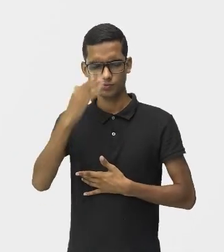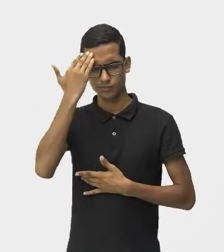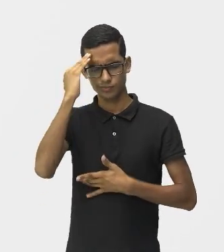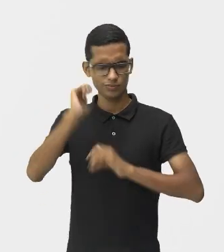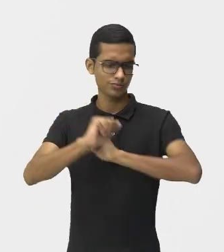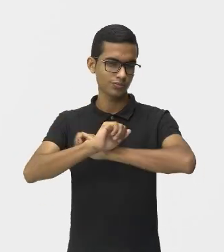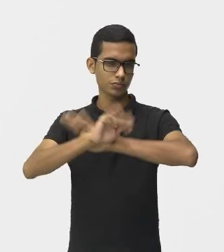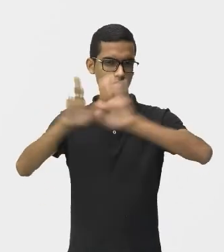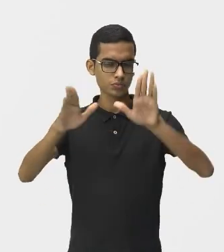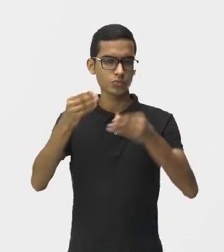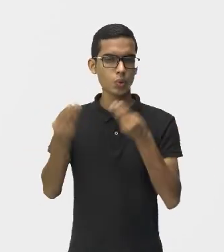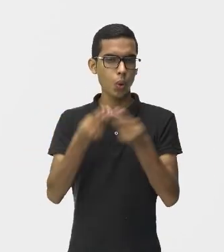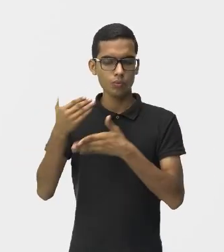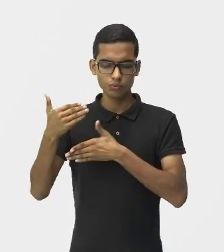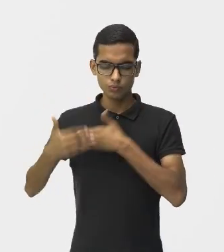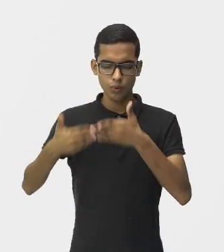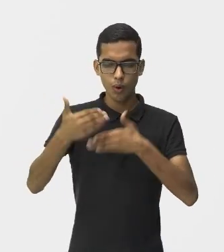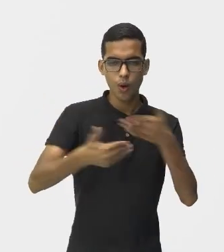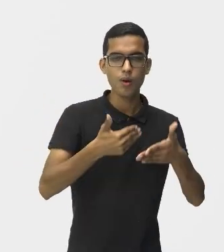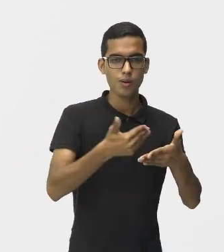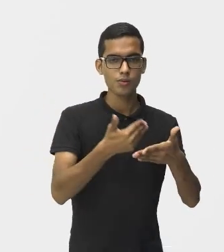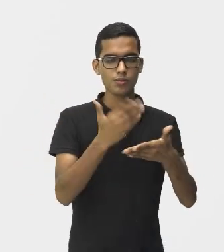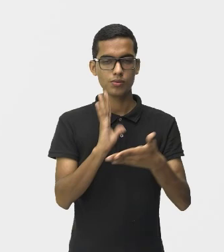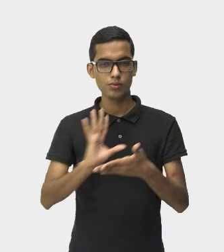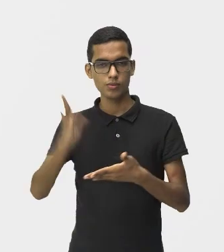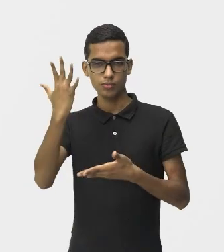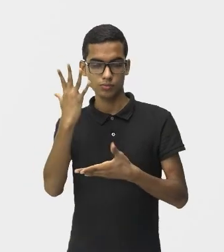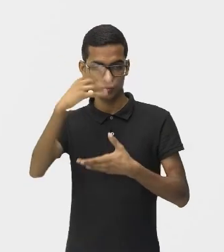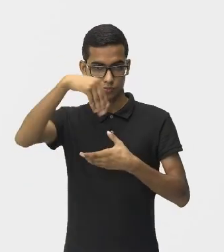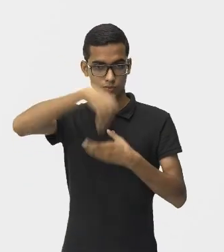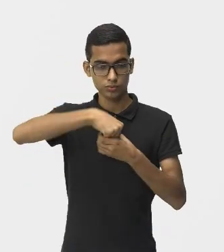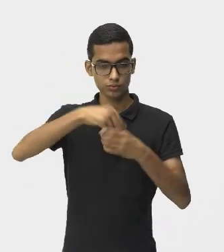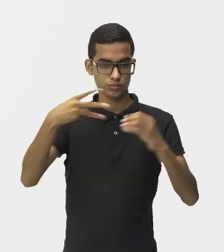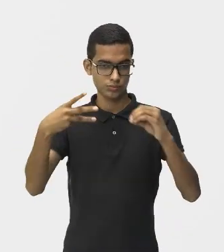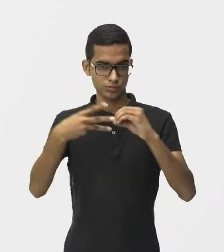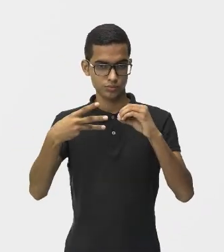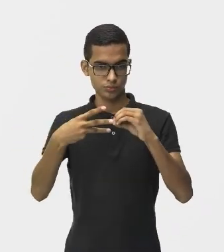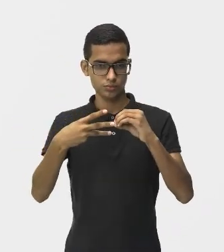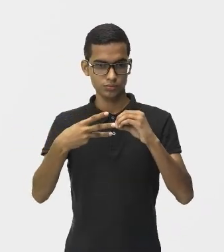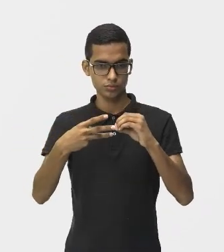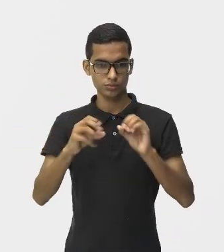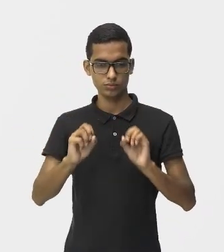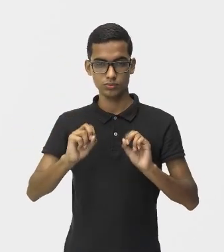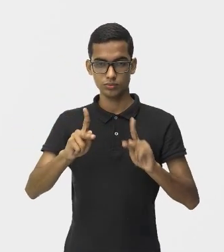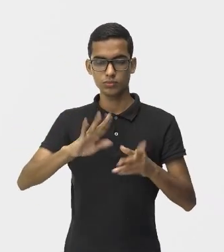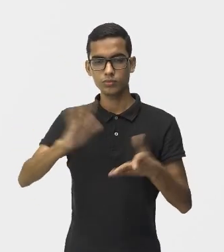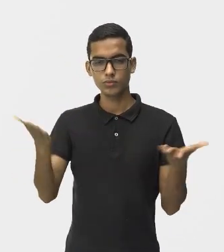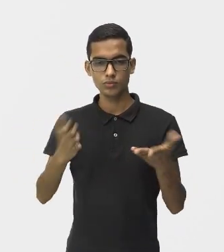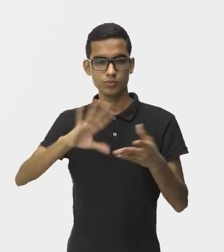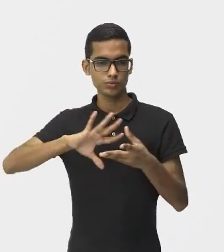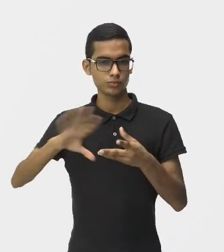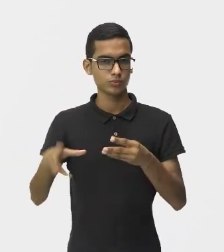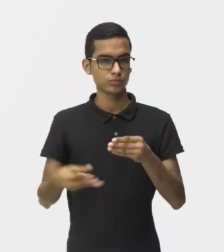compreendeu, né, como esse processo acontece, tá? E aí vamos ao nosso comentário.